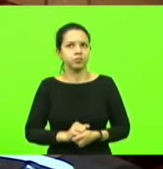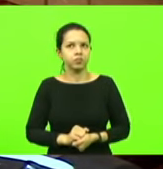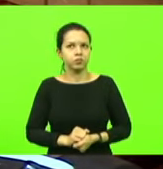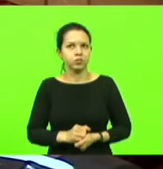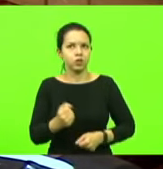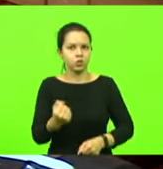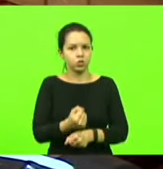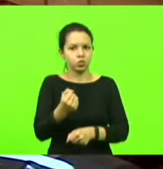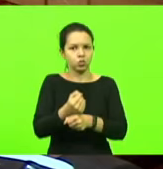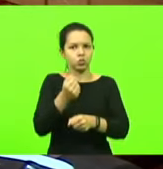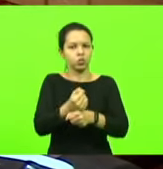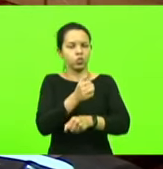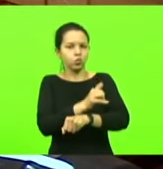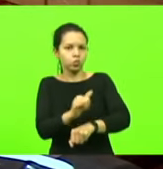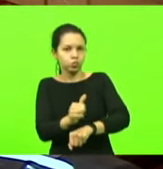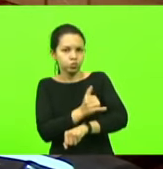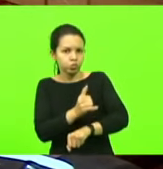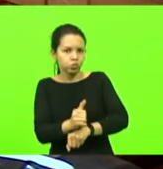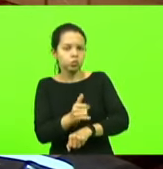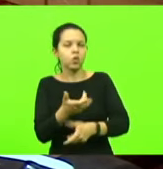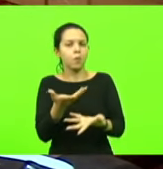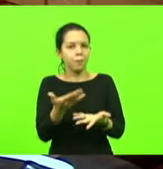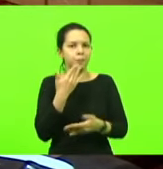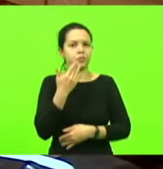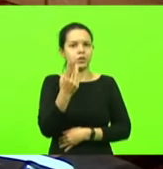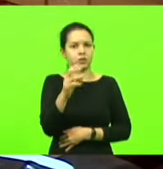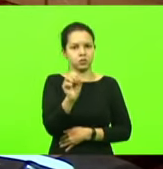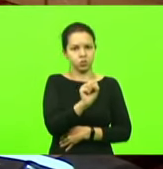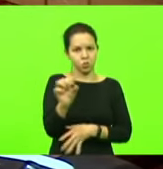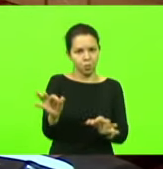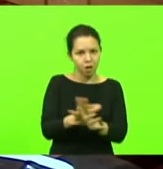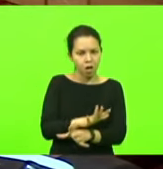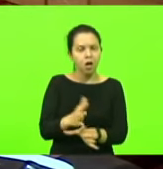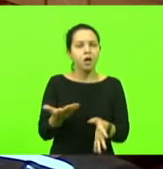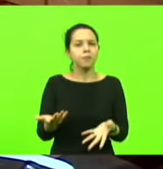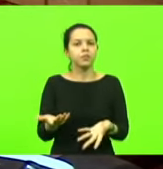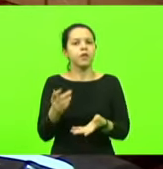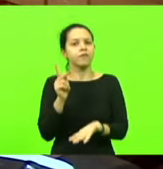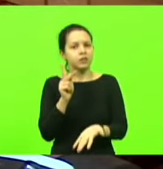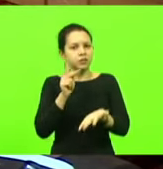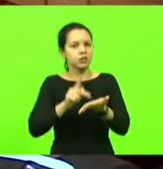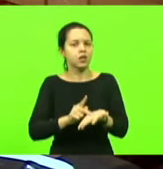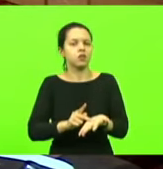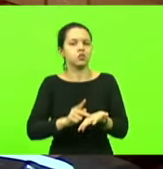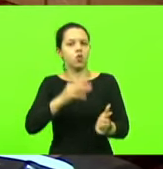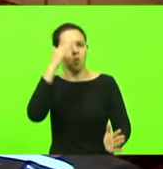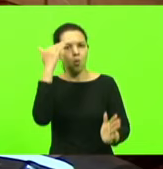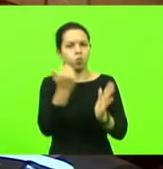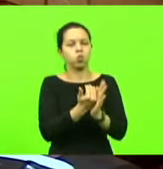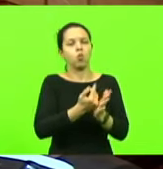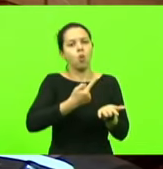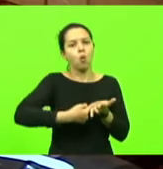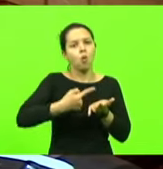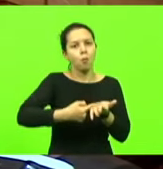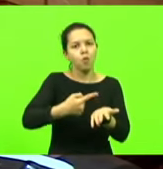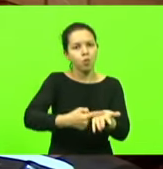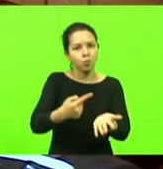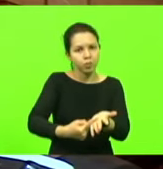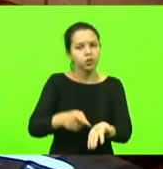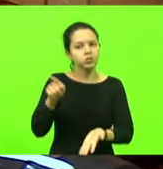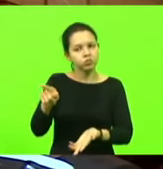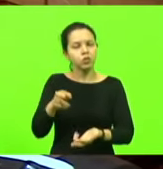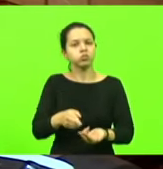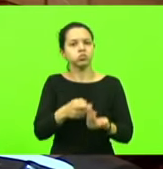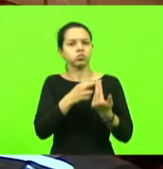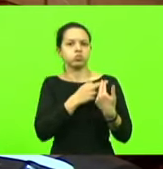construir alternativas, senhor presidente, eu peço 30 segundos para concluir, para, de fato, honrar com os compromissos que ele deve aqui ao